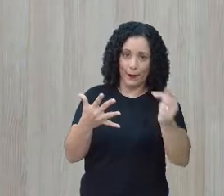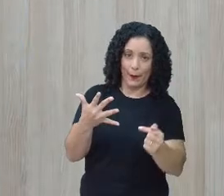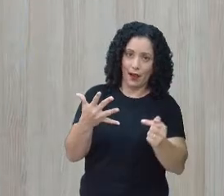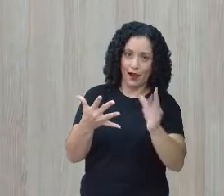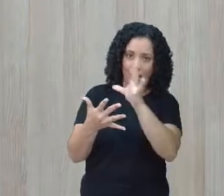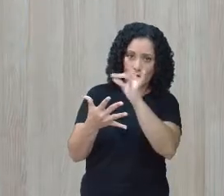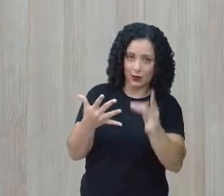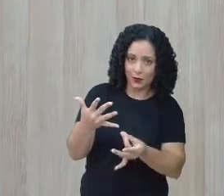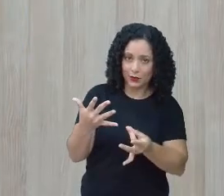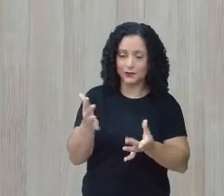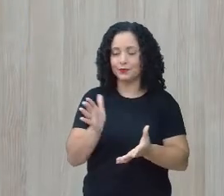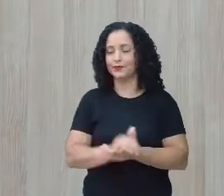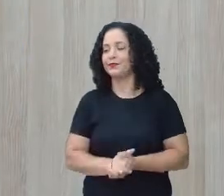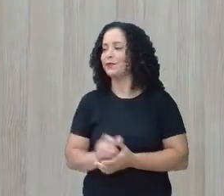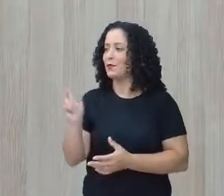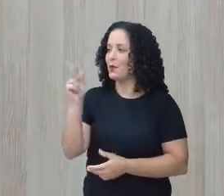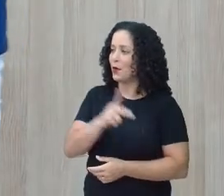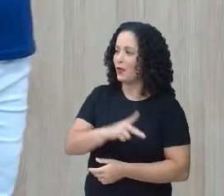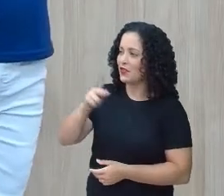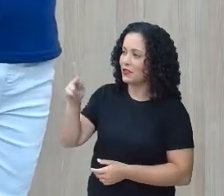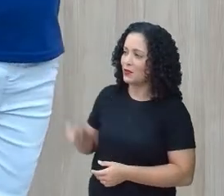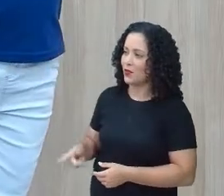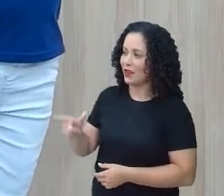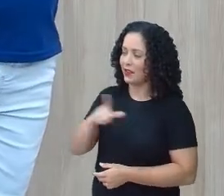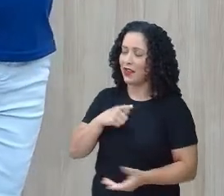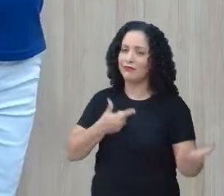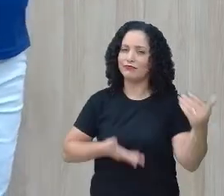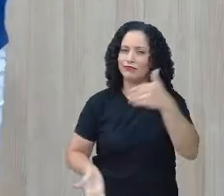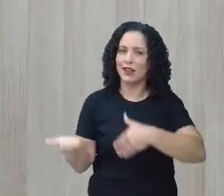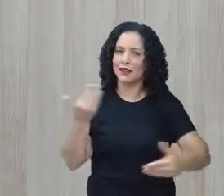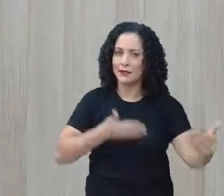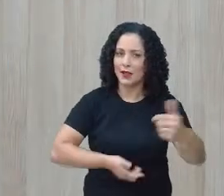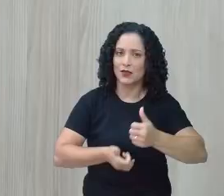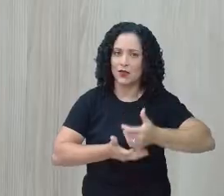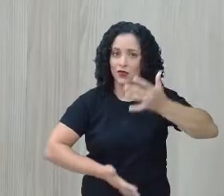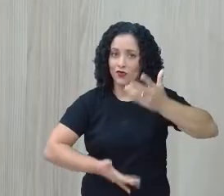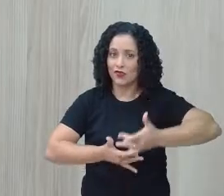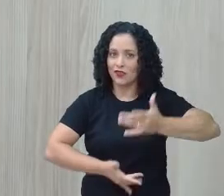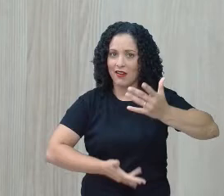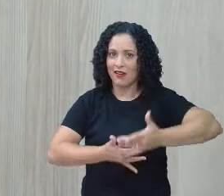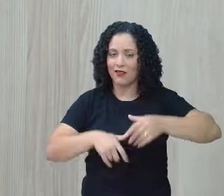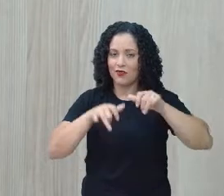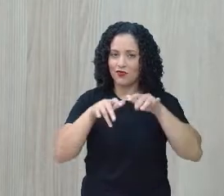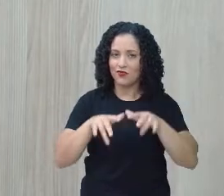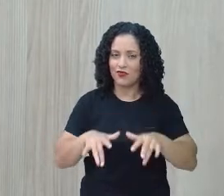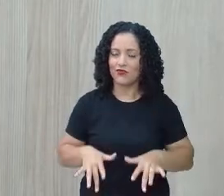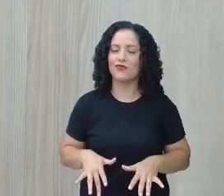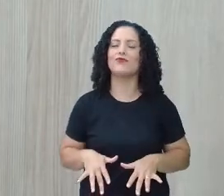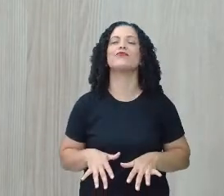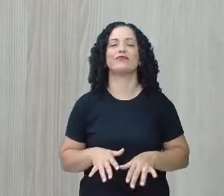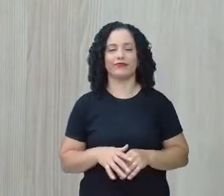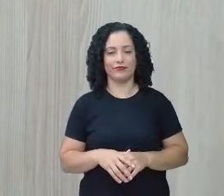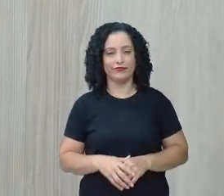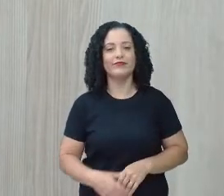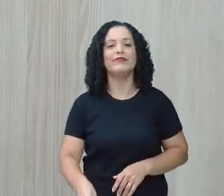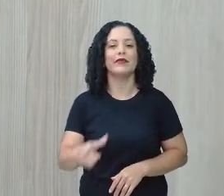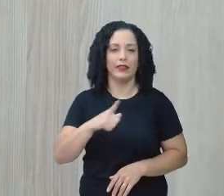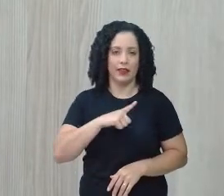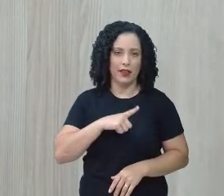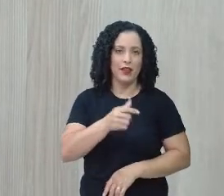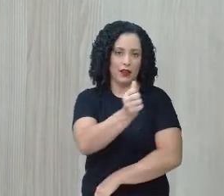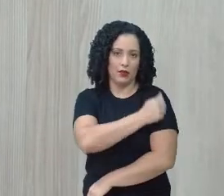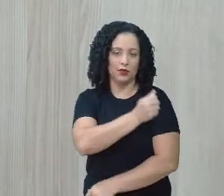ok? Professora, participação no chat aí, como que está? Está sim. Temos alguns